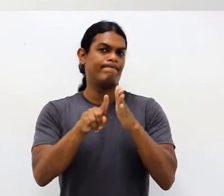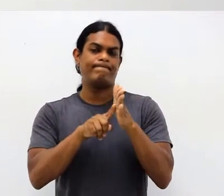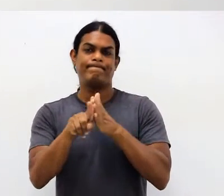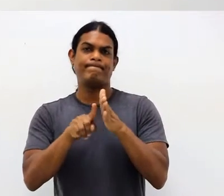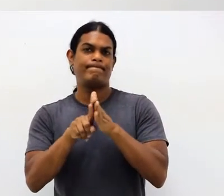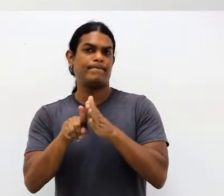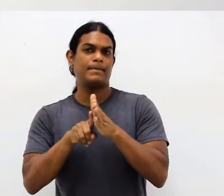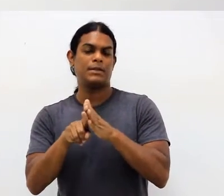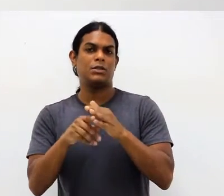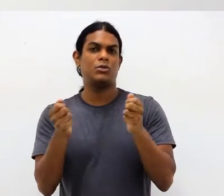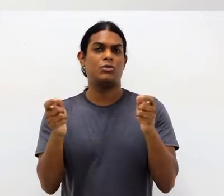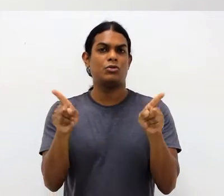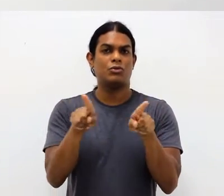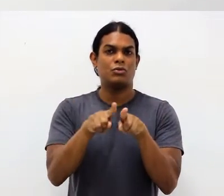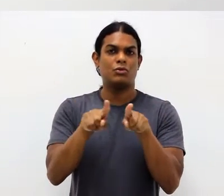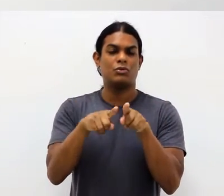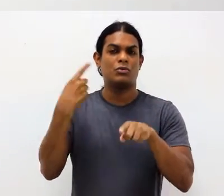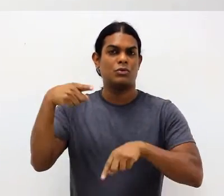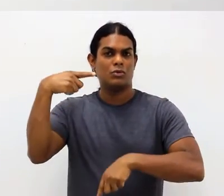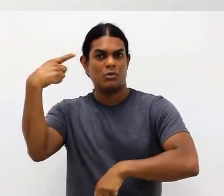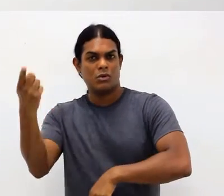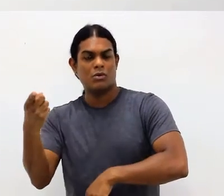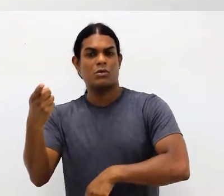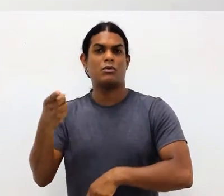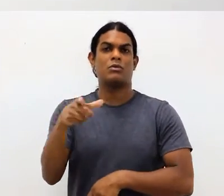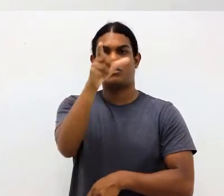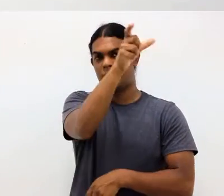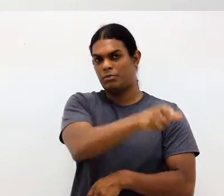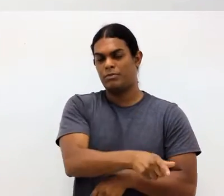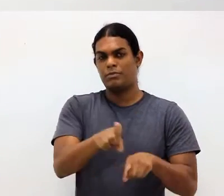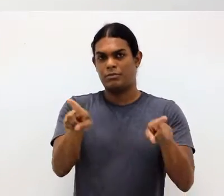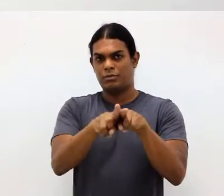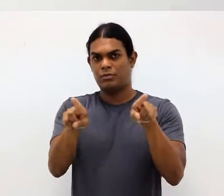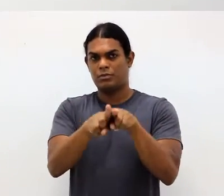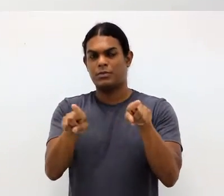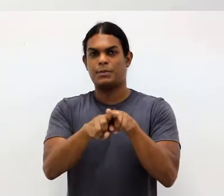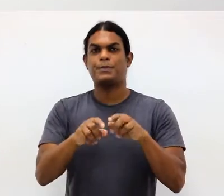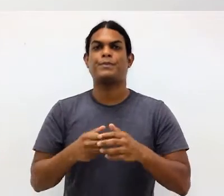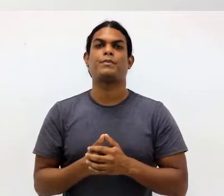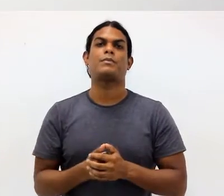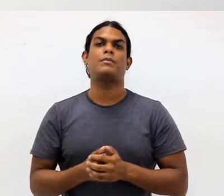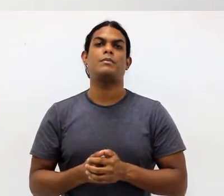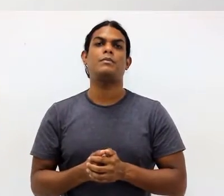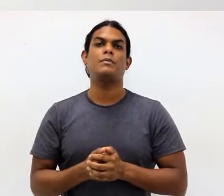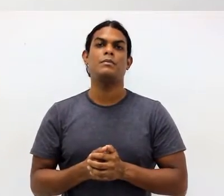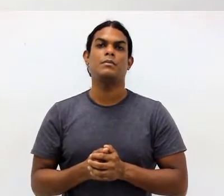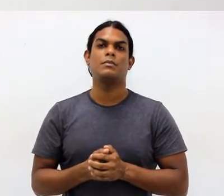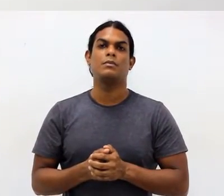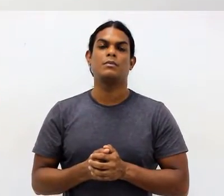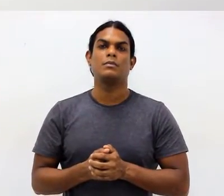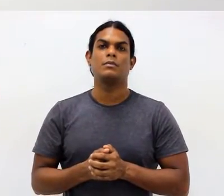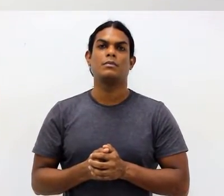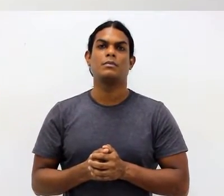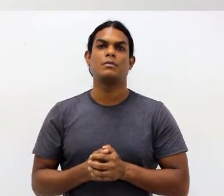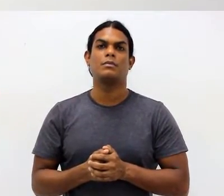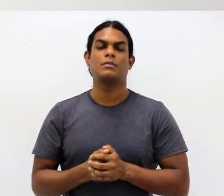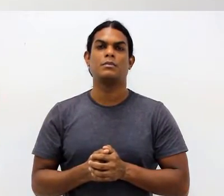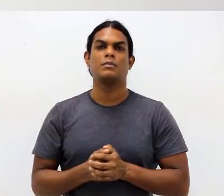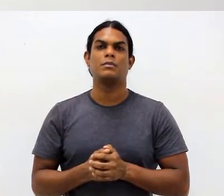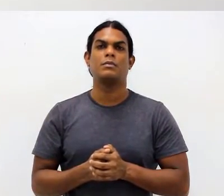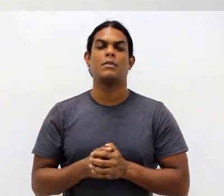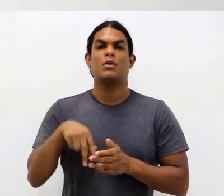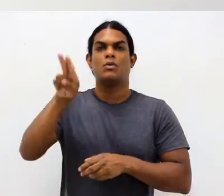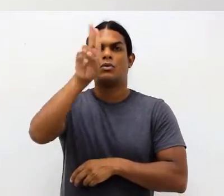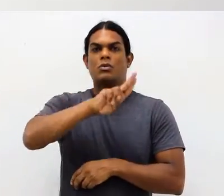científico, que necessariamente nem você e nem ele precisam estar no mesmo tempo ou no mesmo espaço. Mas vocês estarão usando a mesma plataforma,